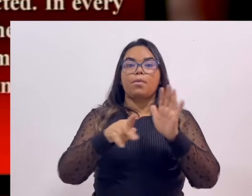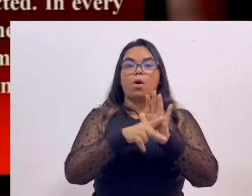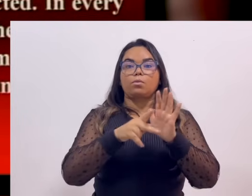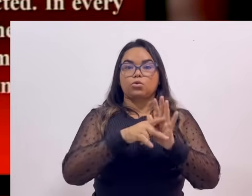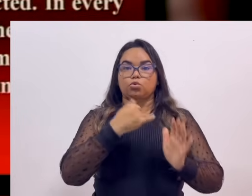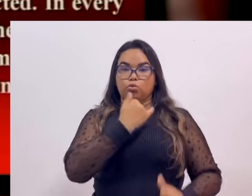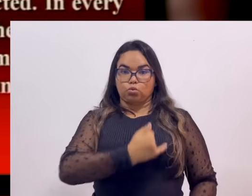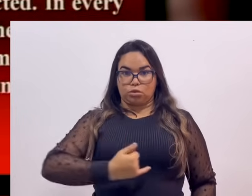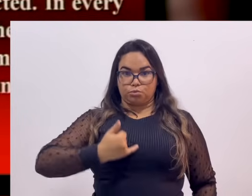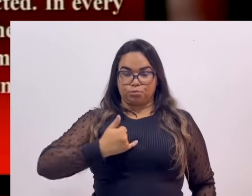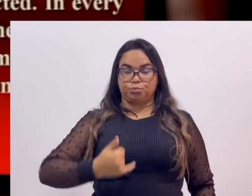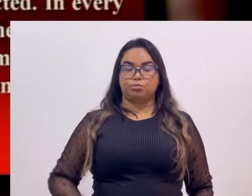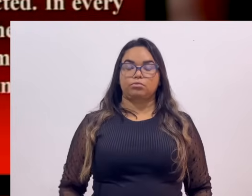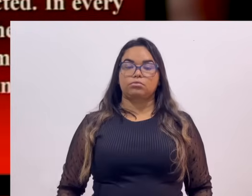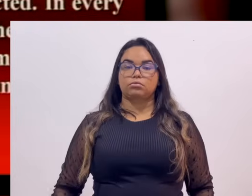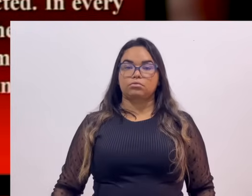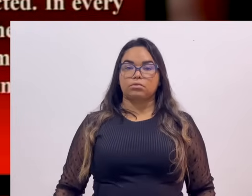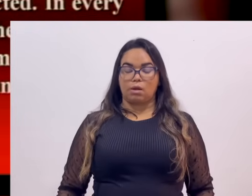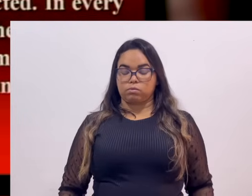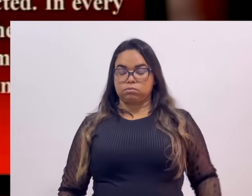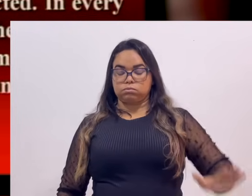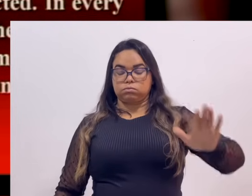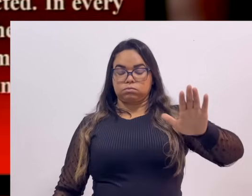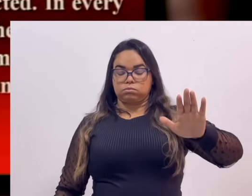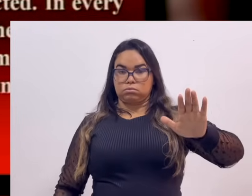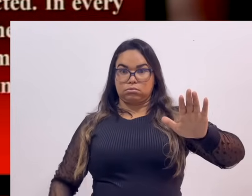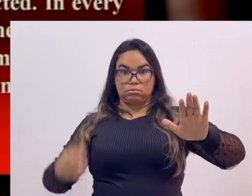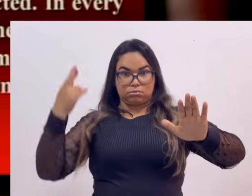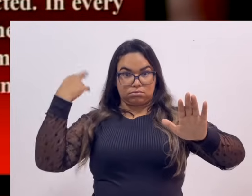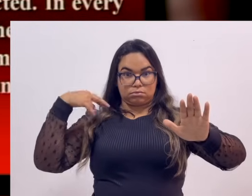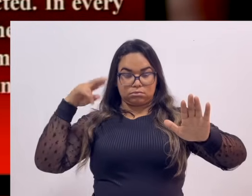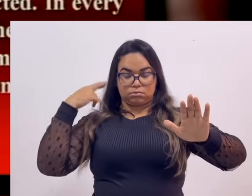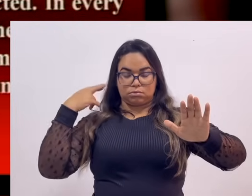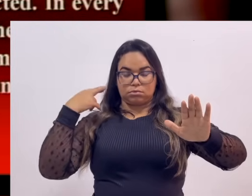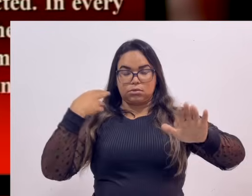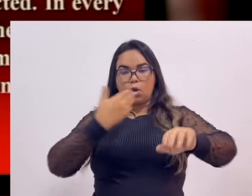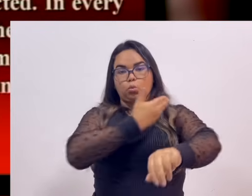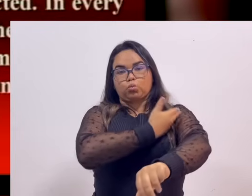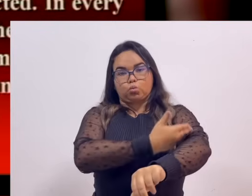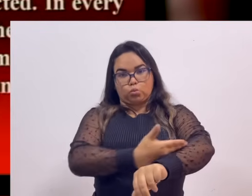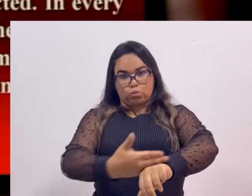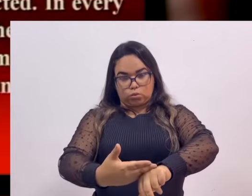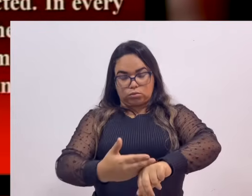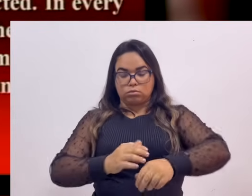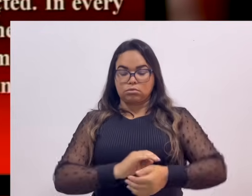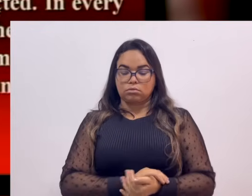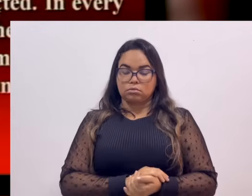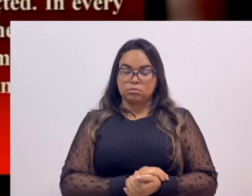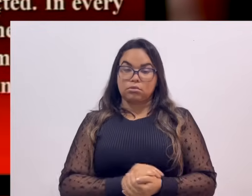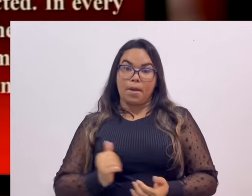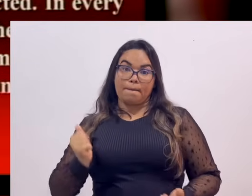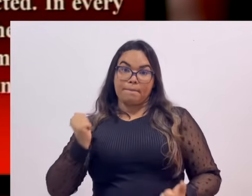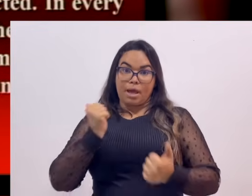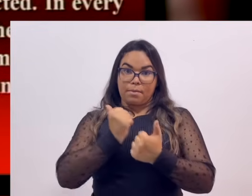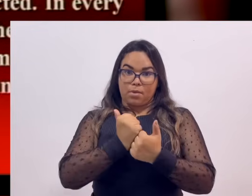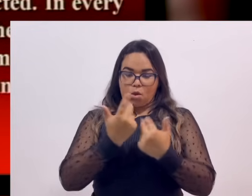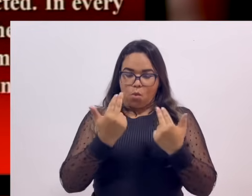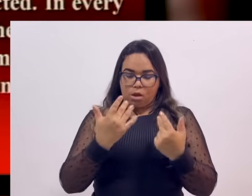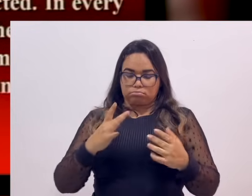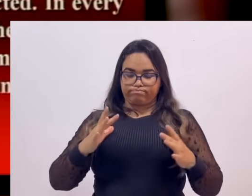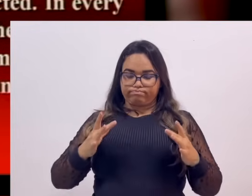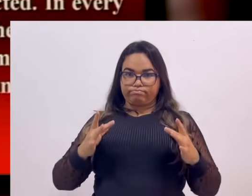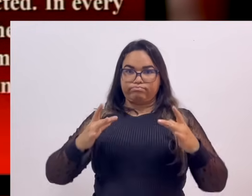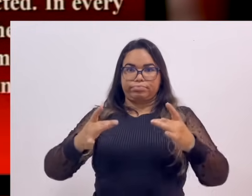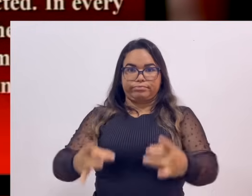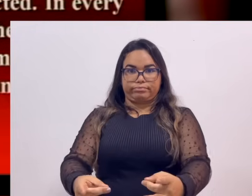o assunto diz a colocação das mãos sobre a cabeça da vítima é um rito ordinário pelo qual a substituição e a